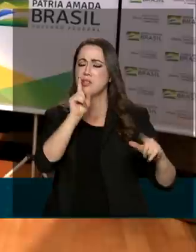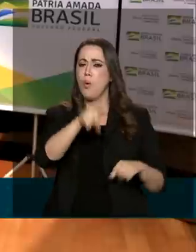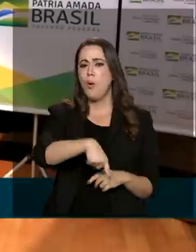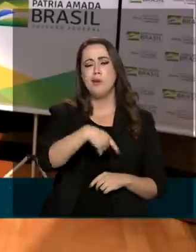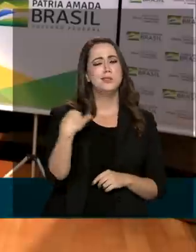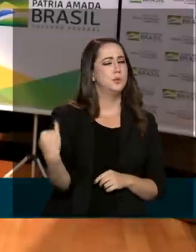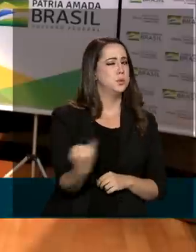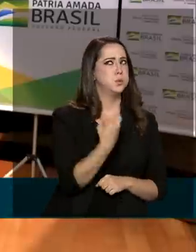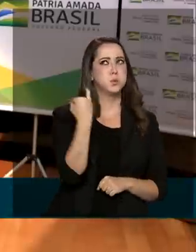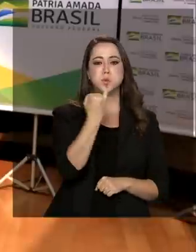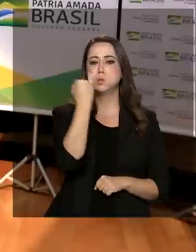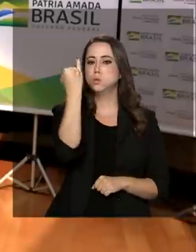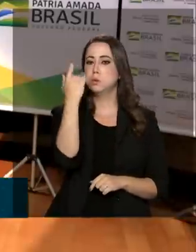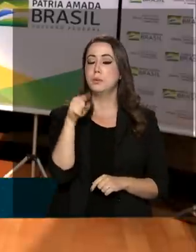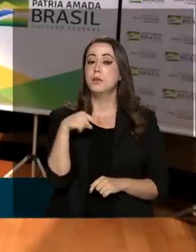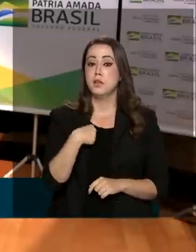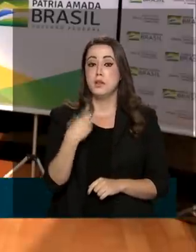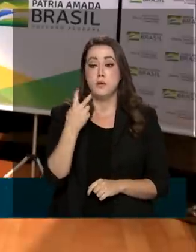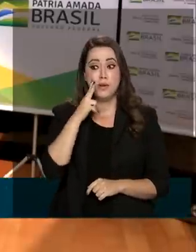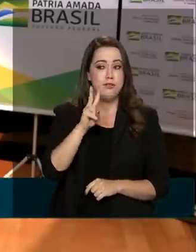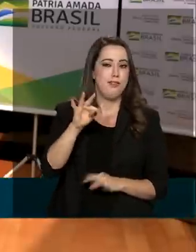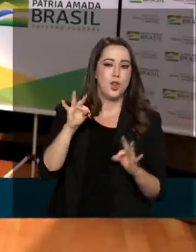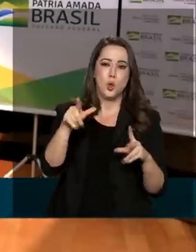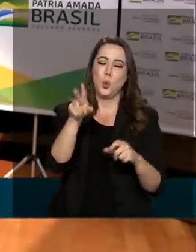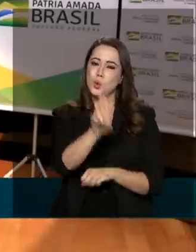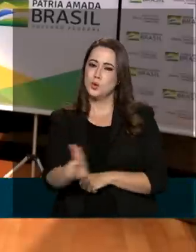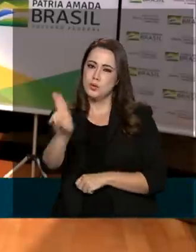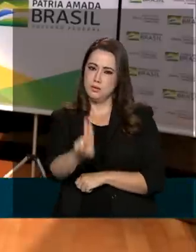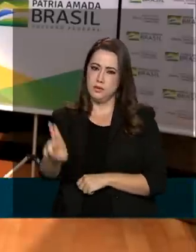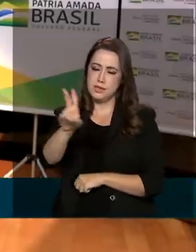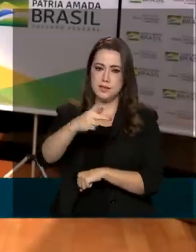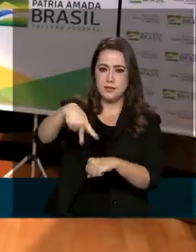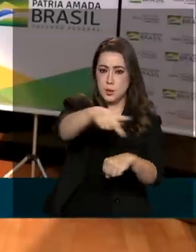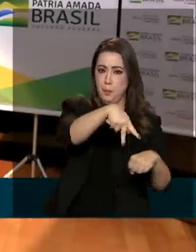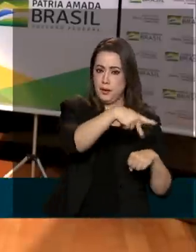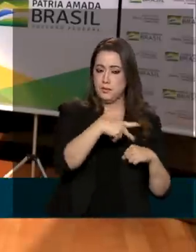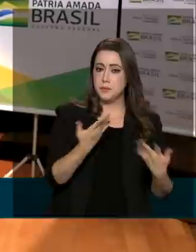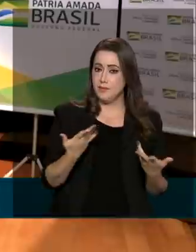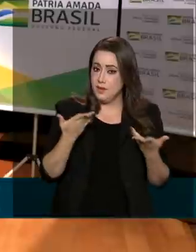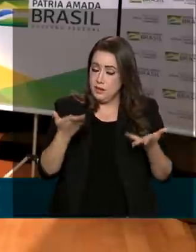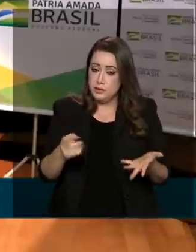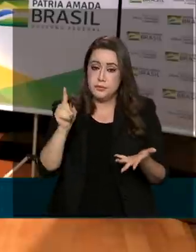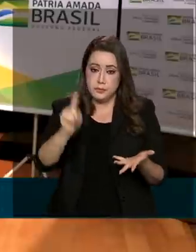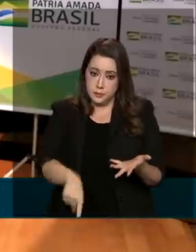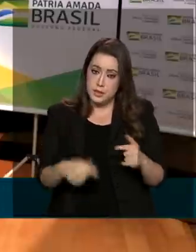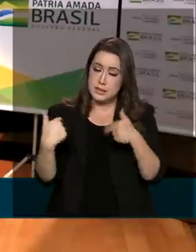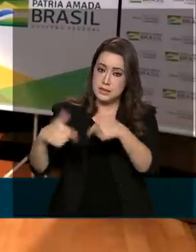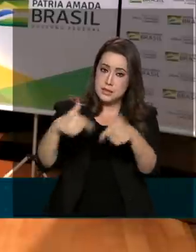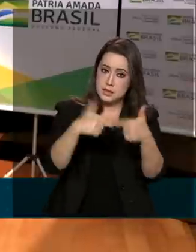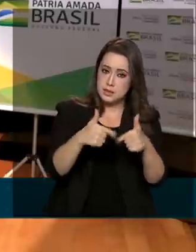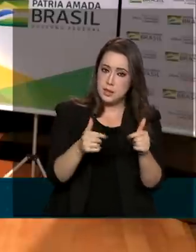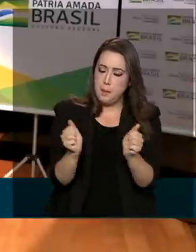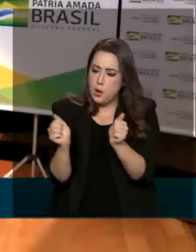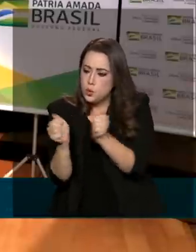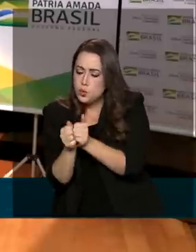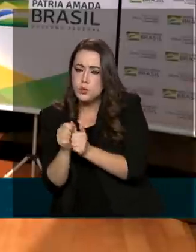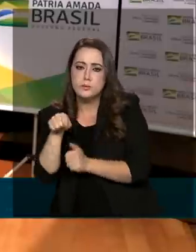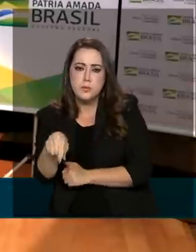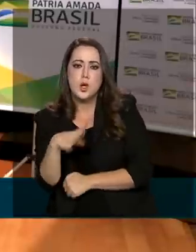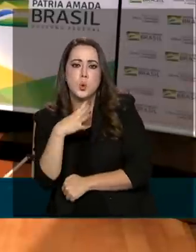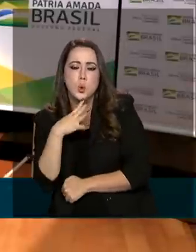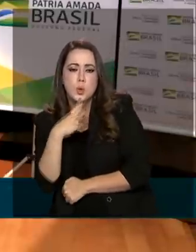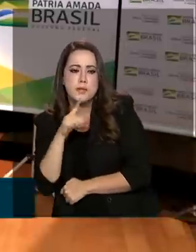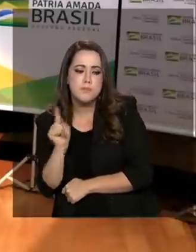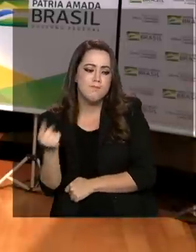extremamente importante, é o que eu gostaria de ver em todas as universidades do país, que é justamente esse trabalho próximo entre o